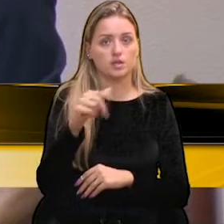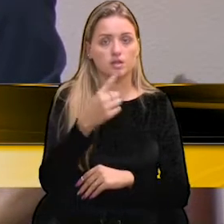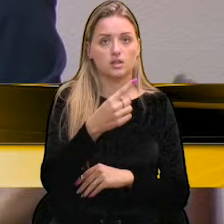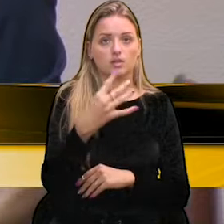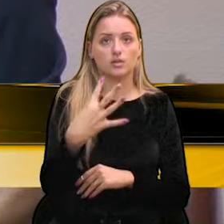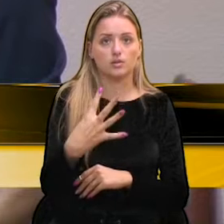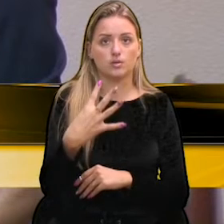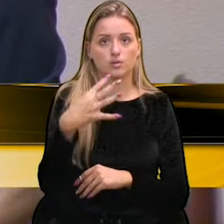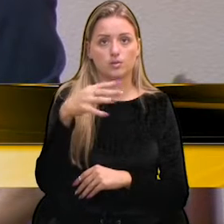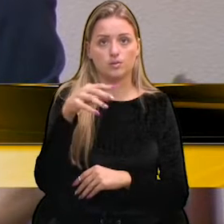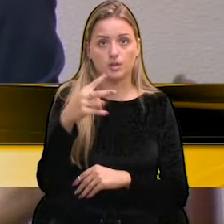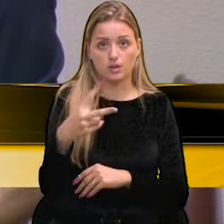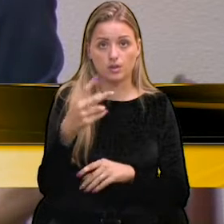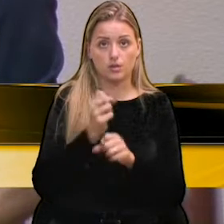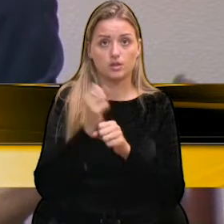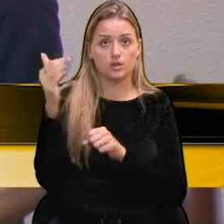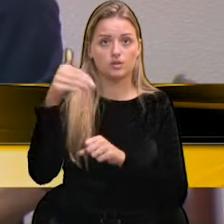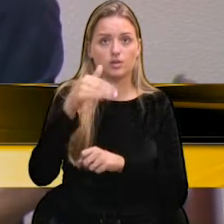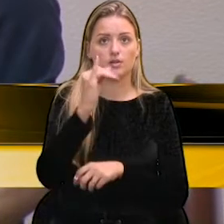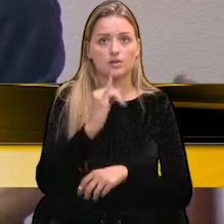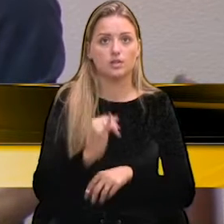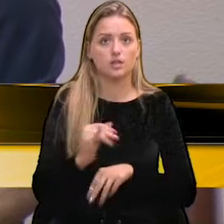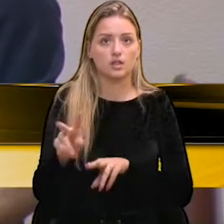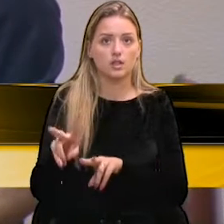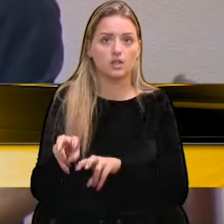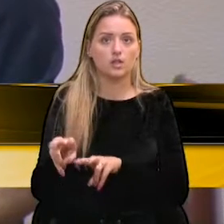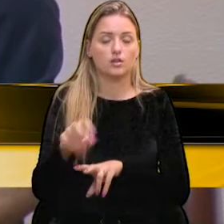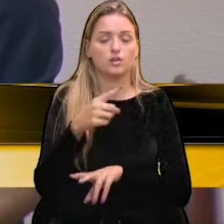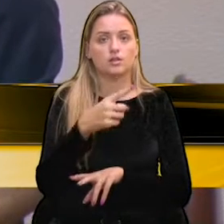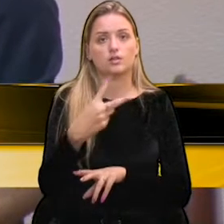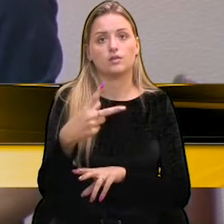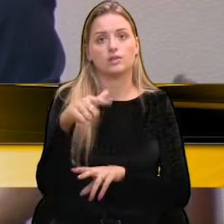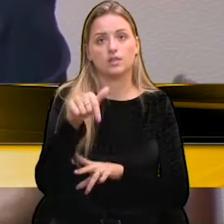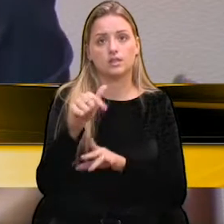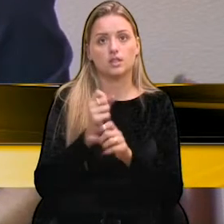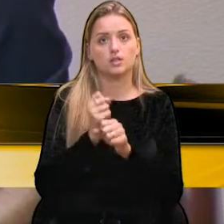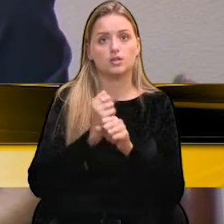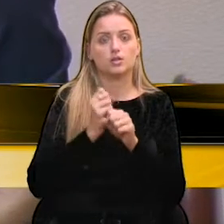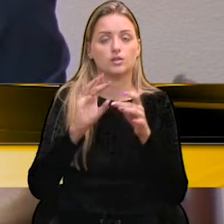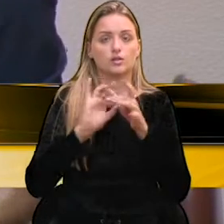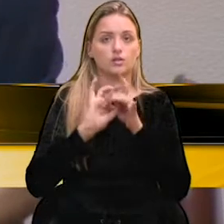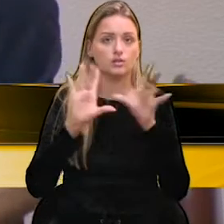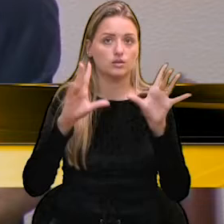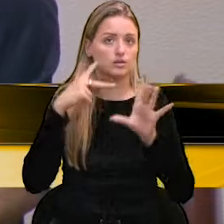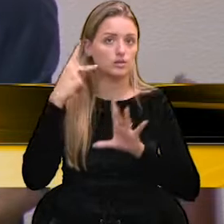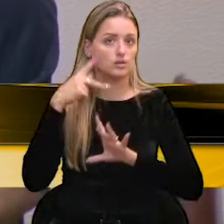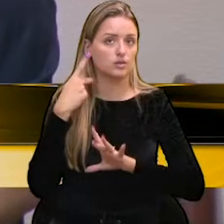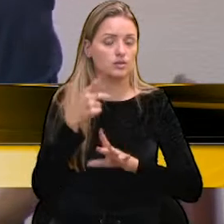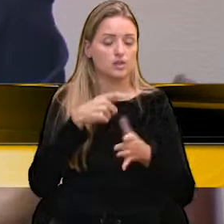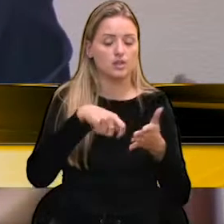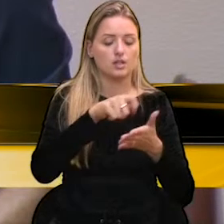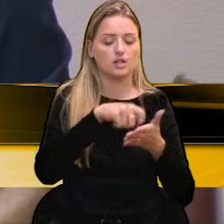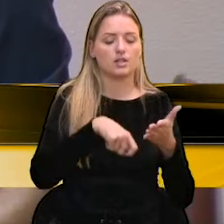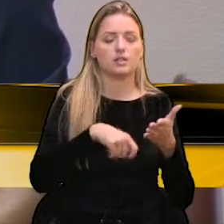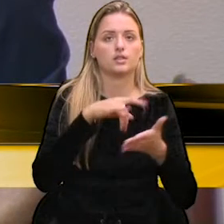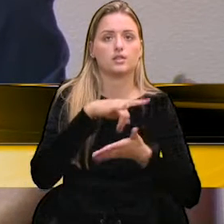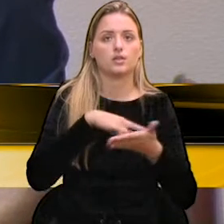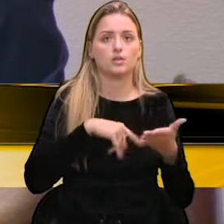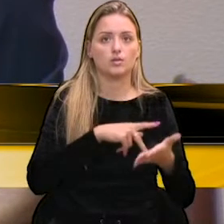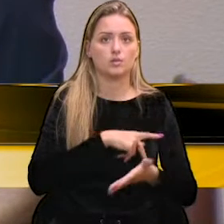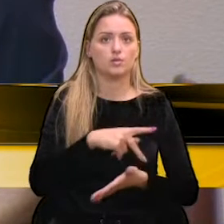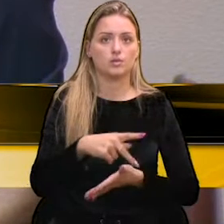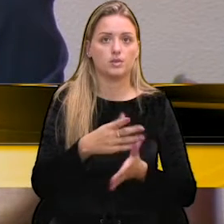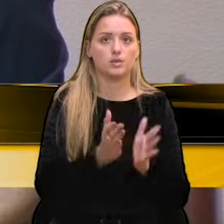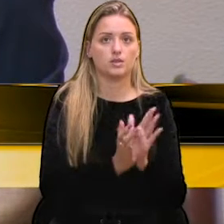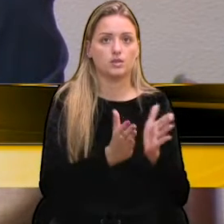de 2017, 142 anos da colonização e 127 anos da emancipação política. Assinam esse parecer, presidente